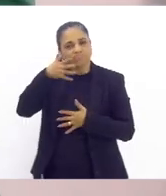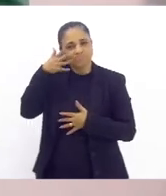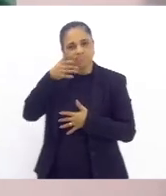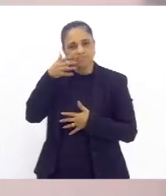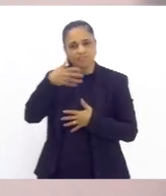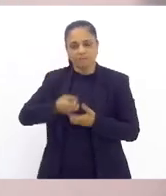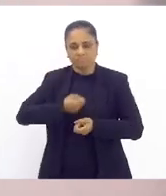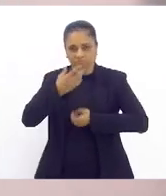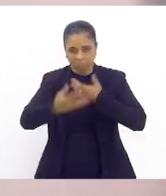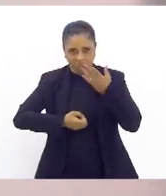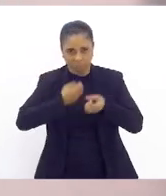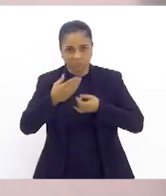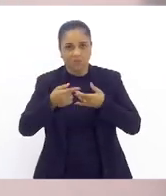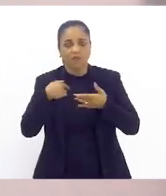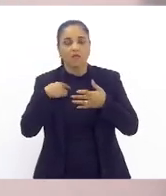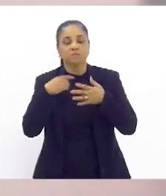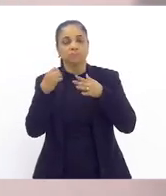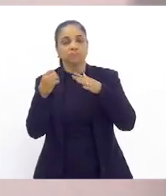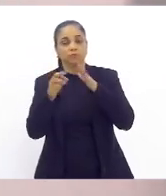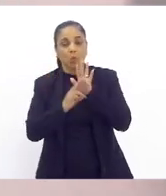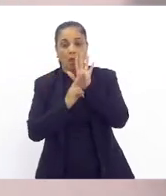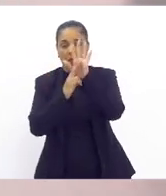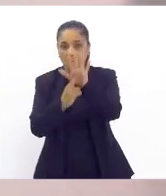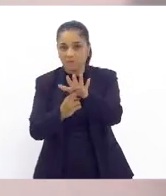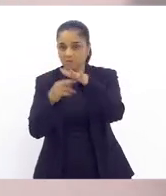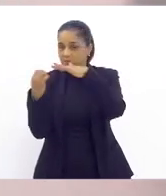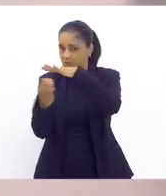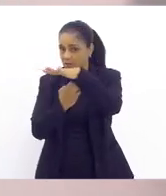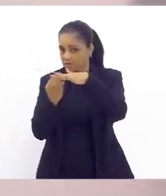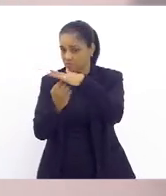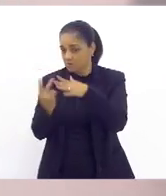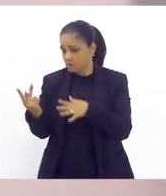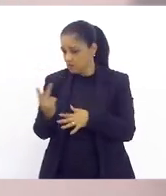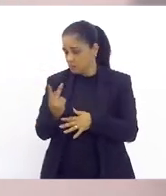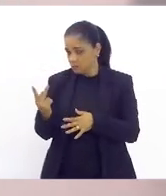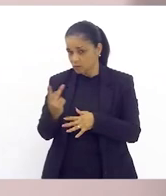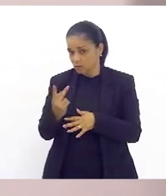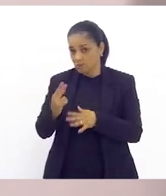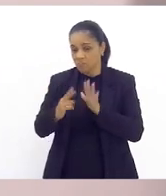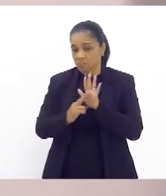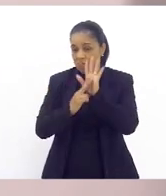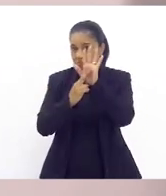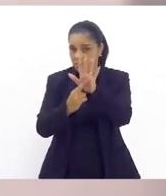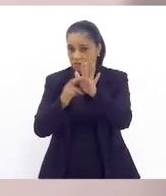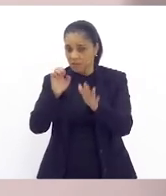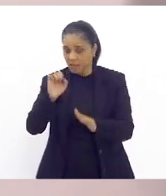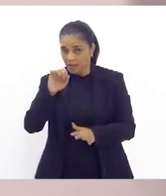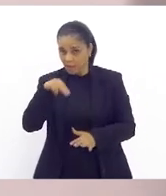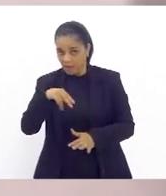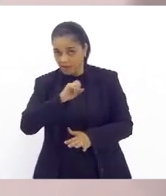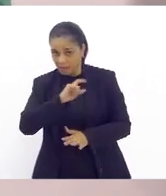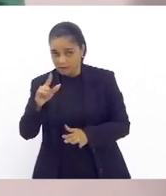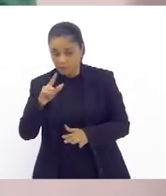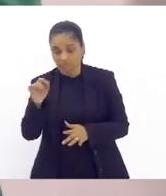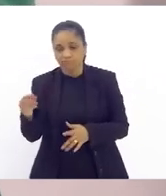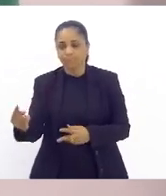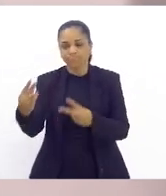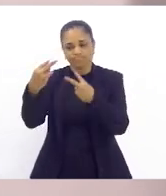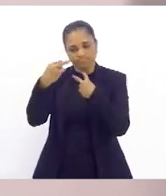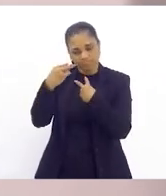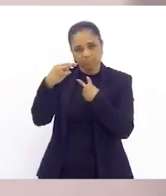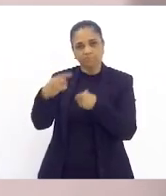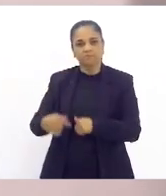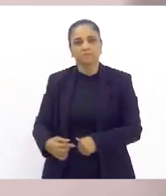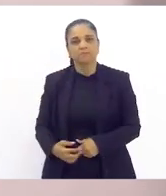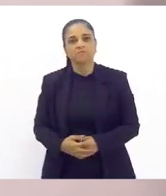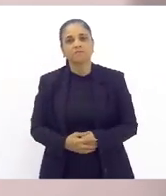os representantes da concessionária eu gostaria de atenção especialmente da representante da Enya por favor gostaria de ser ouvida